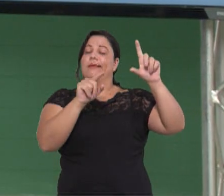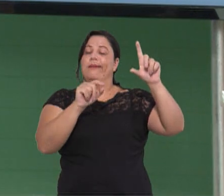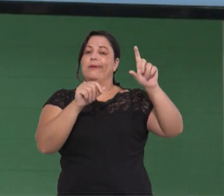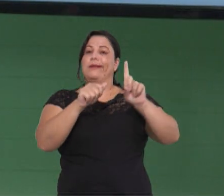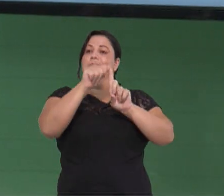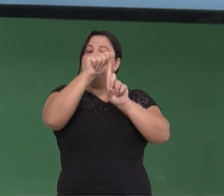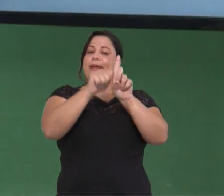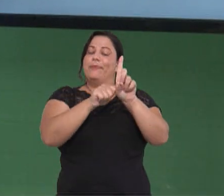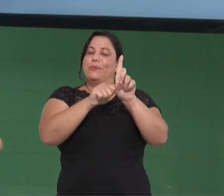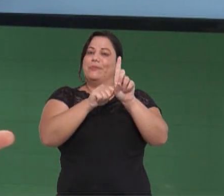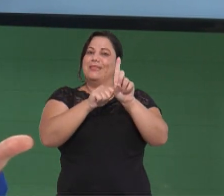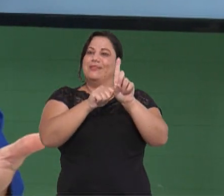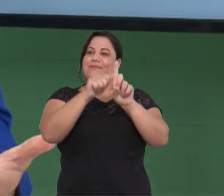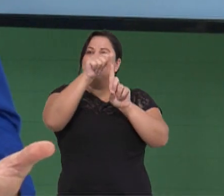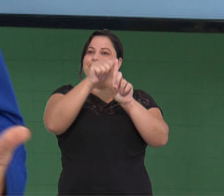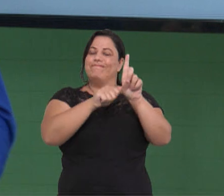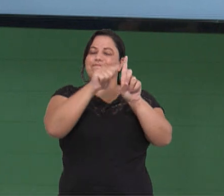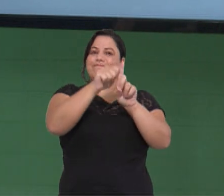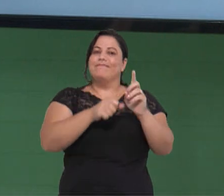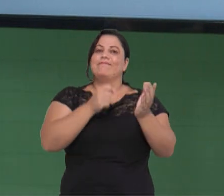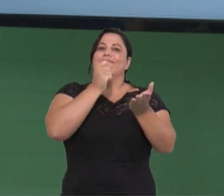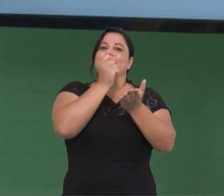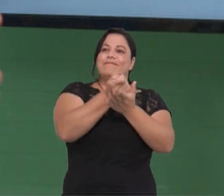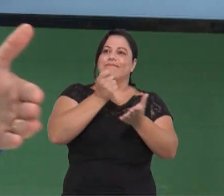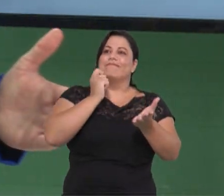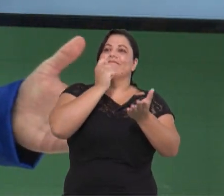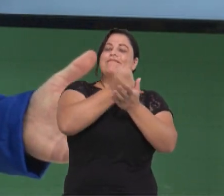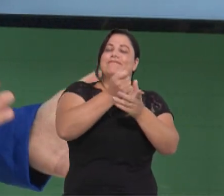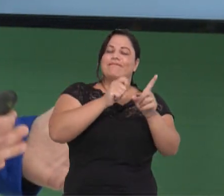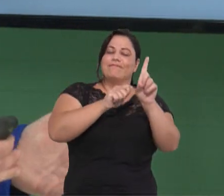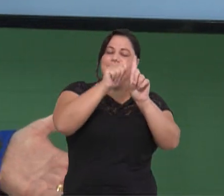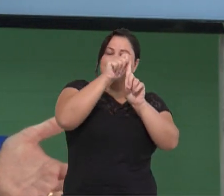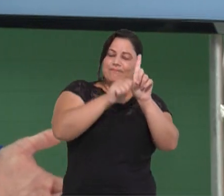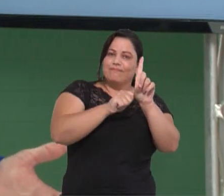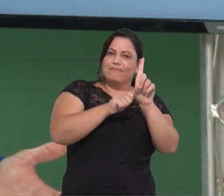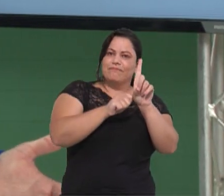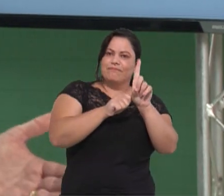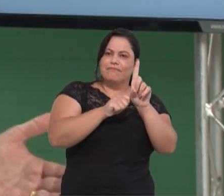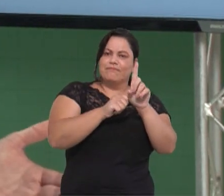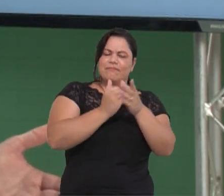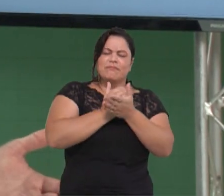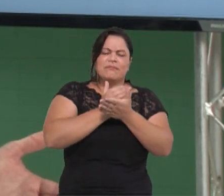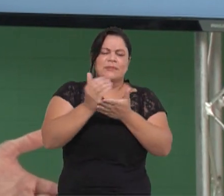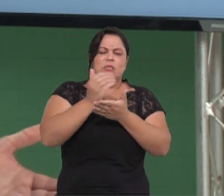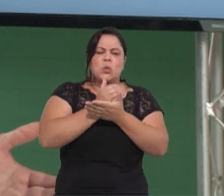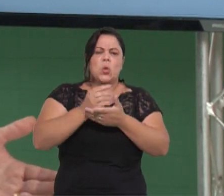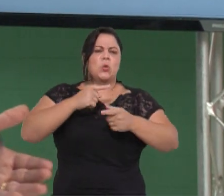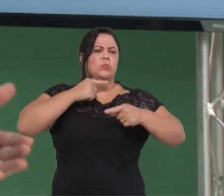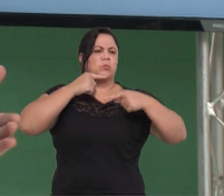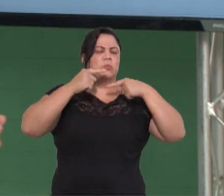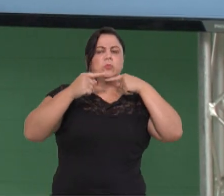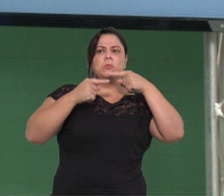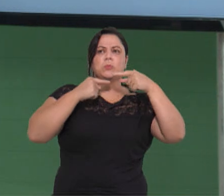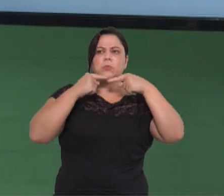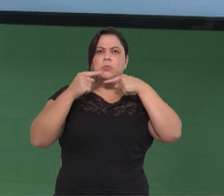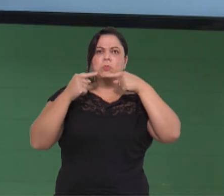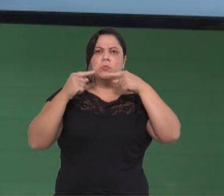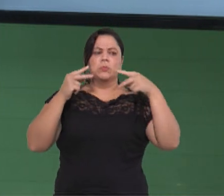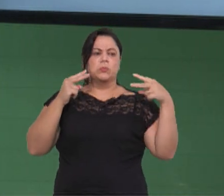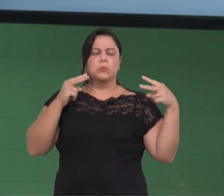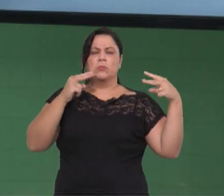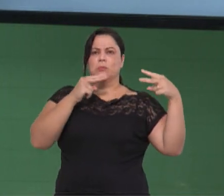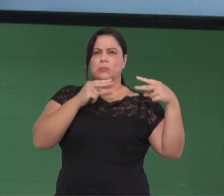a questionar, com os olhos voltados para os resultados da Revolução Francesa,